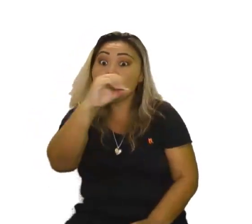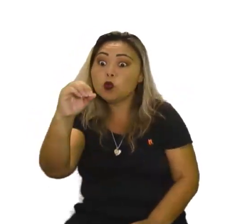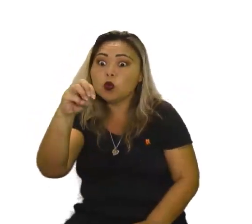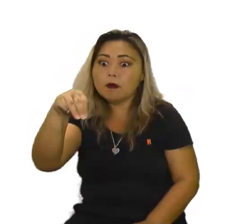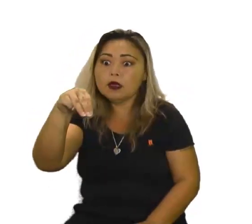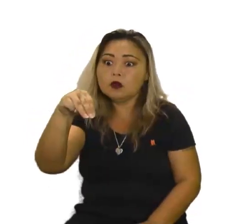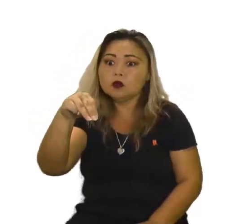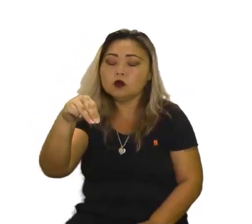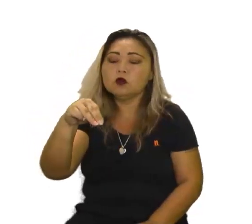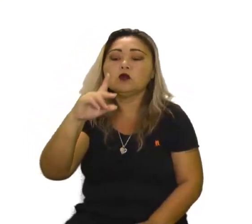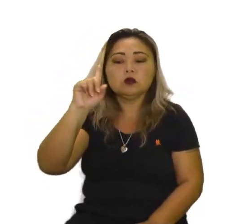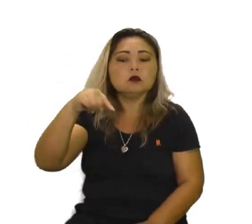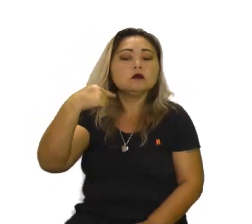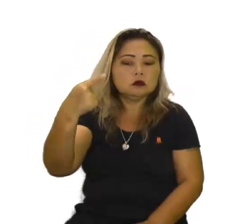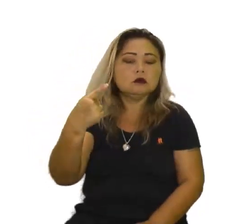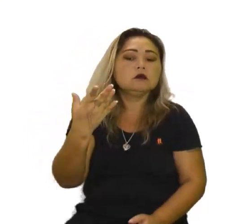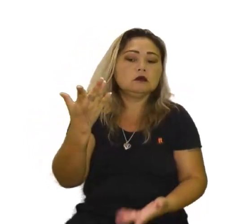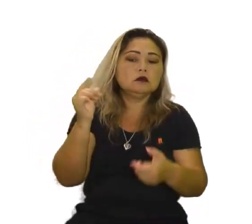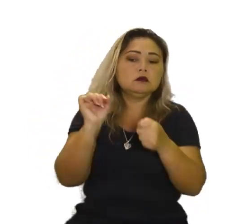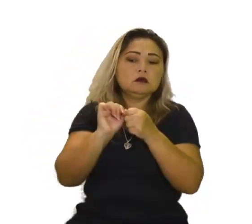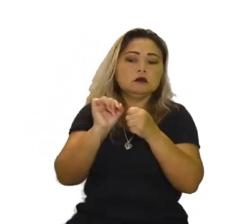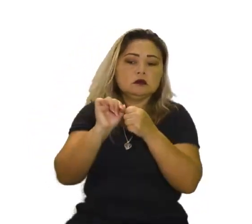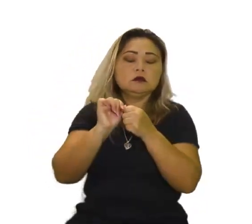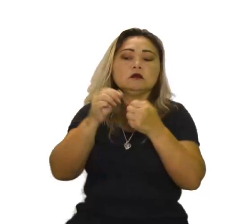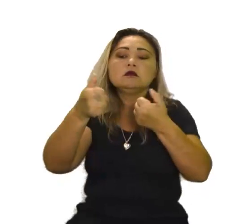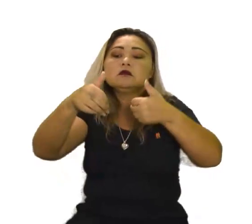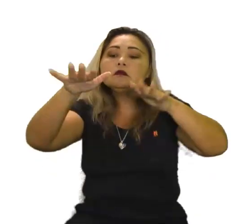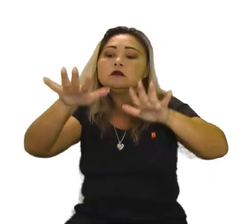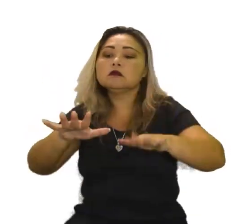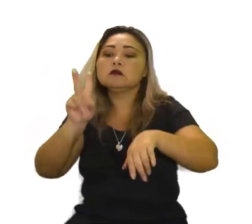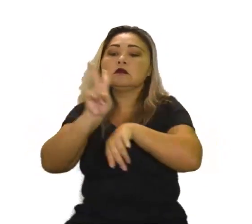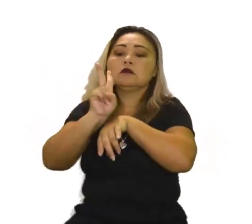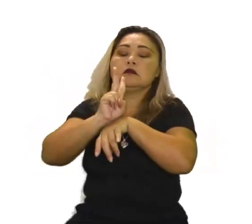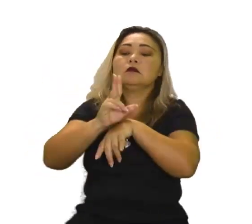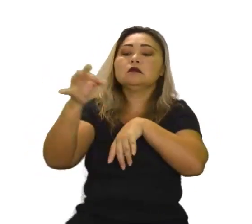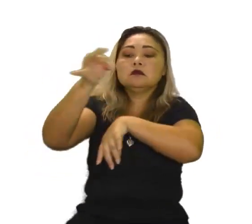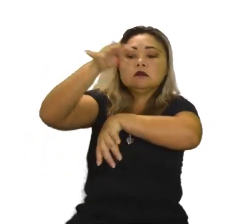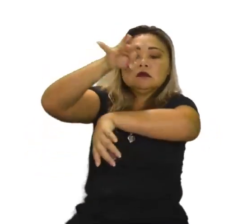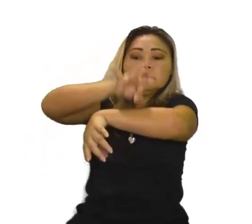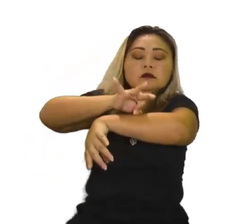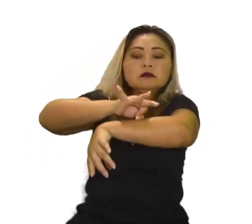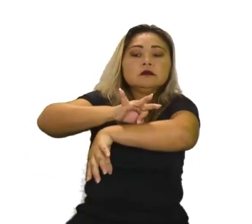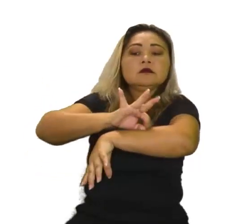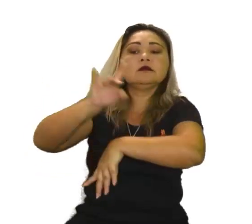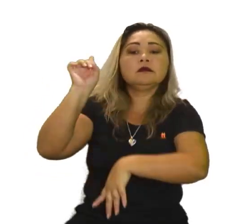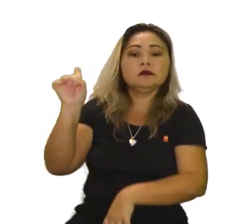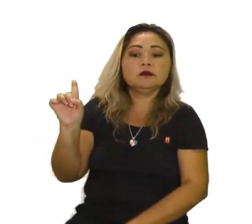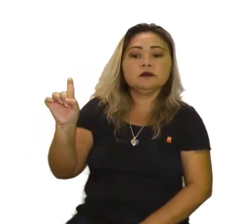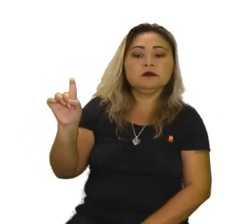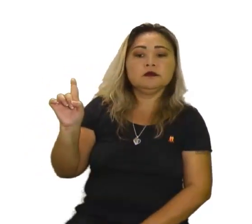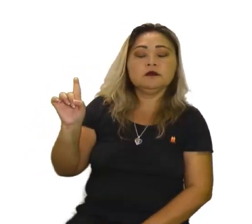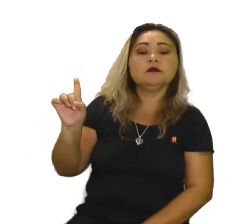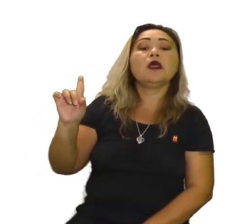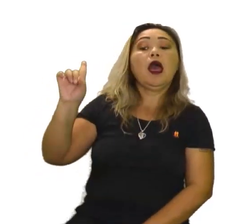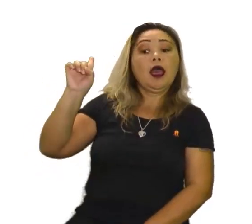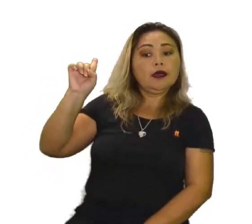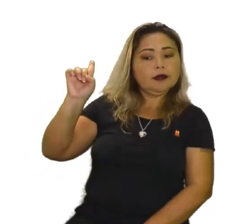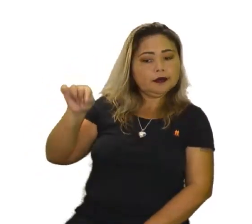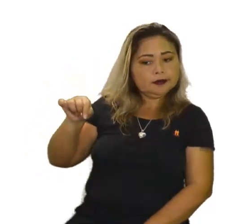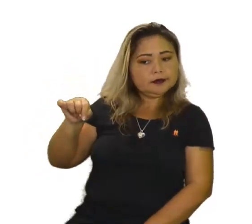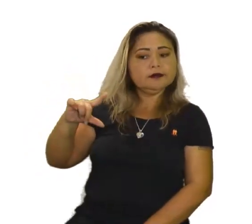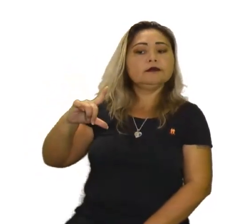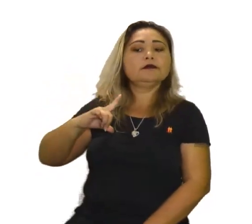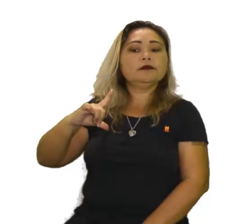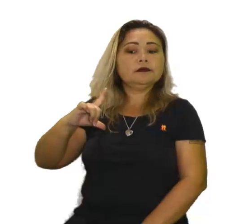vamos fazer isso aí numa aula de instalação do apiário, tá bom? Dentro dessa instalação, aí sim, tem